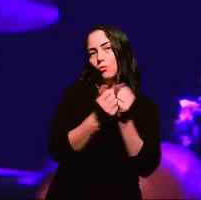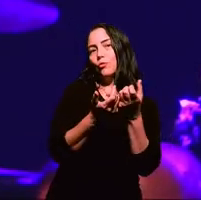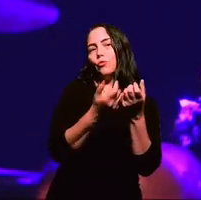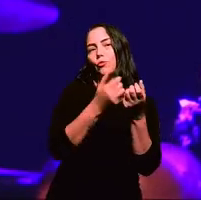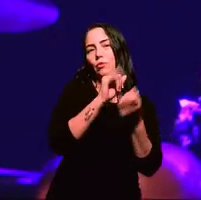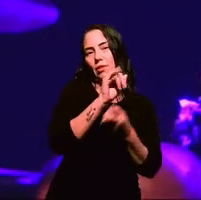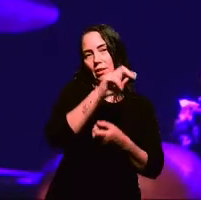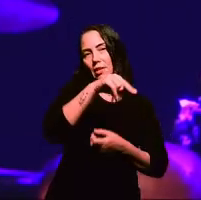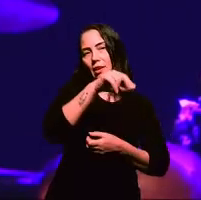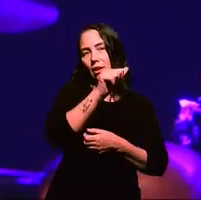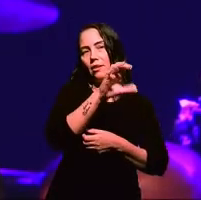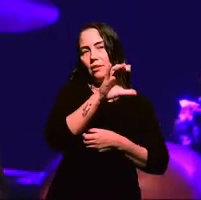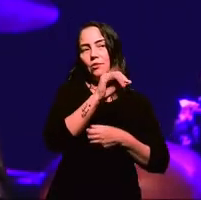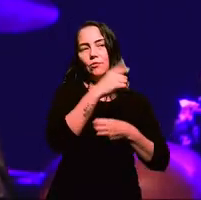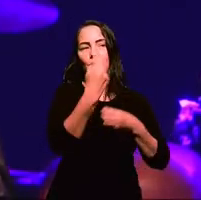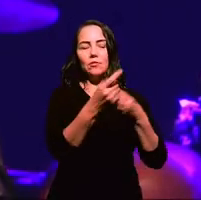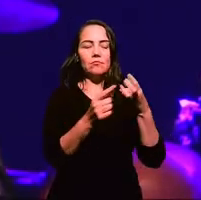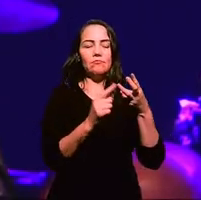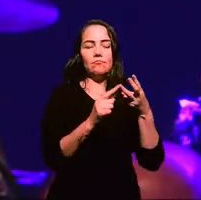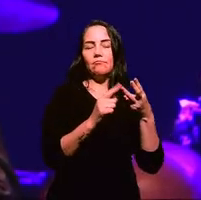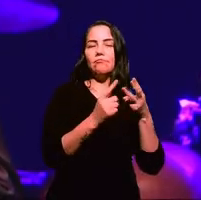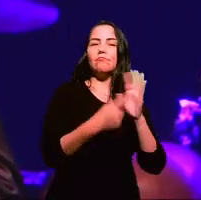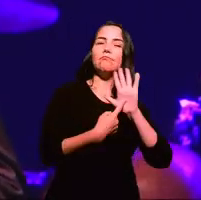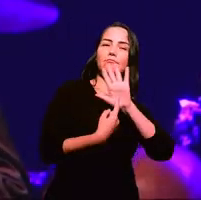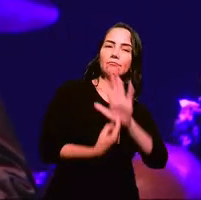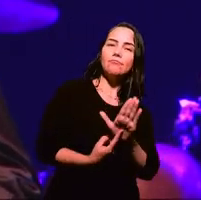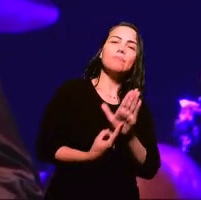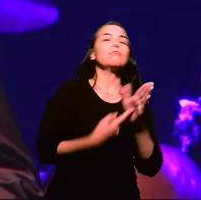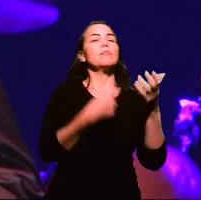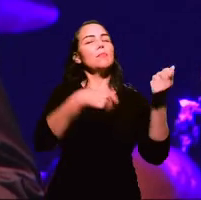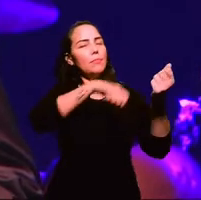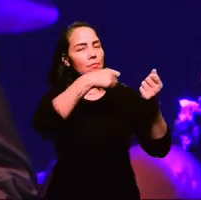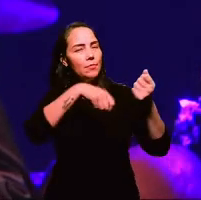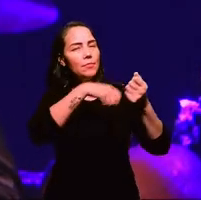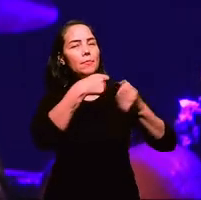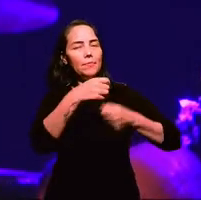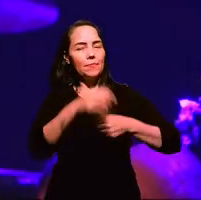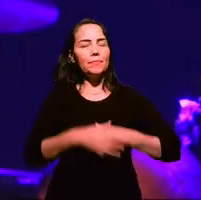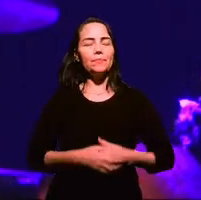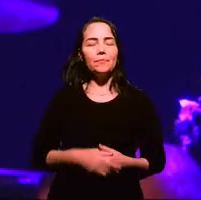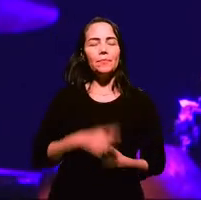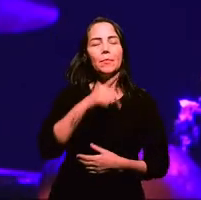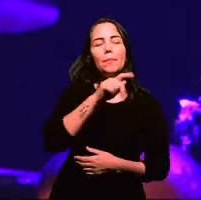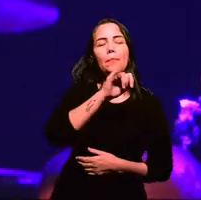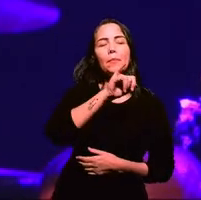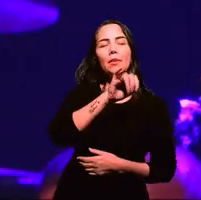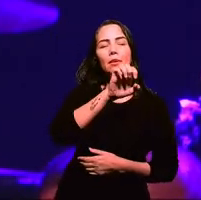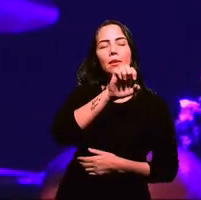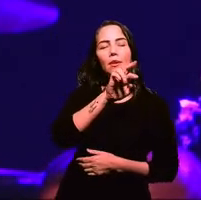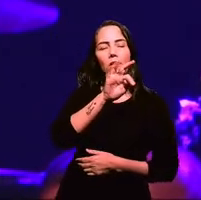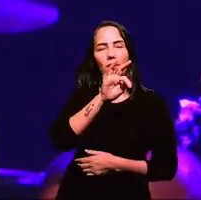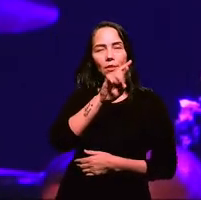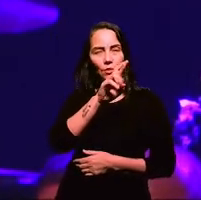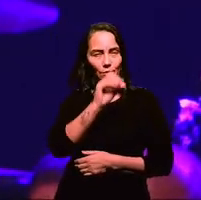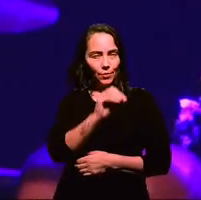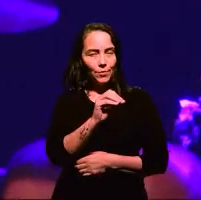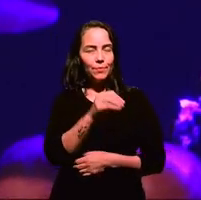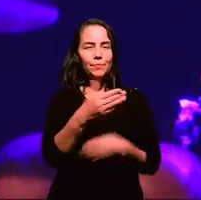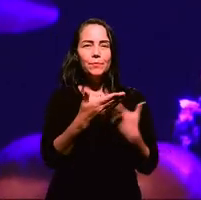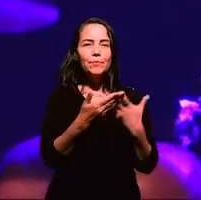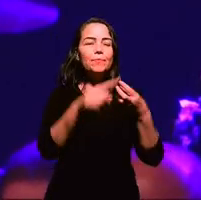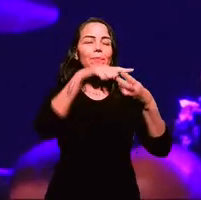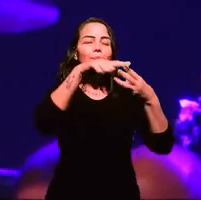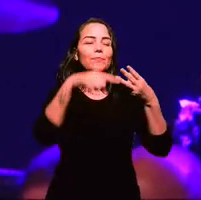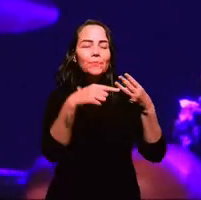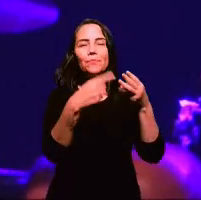nós executamos o Intermezzo Sinfônico de Pietro Mascagni. Bom, essa